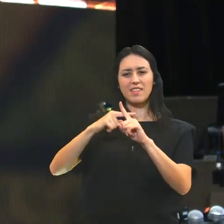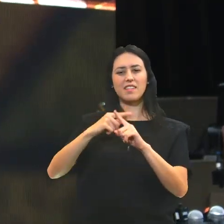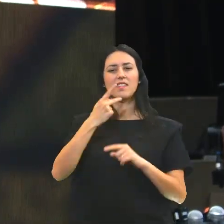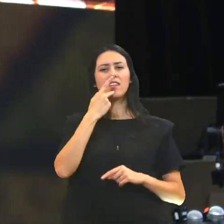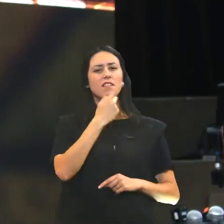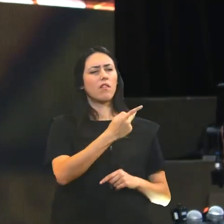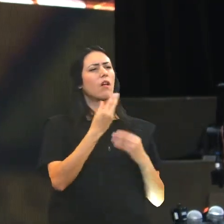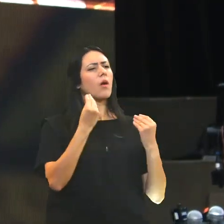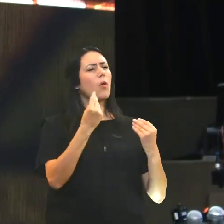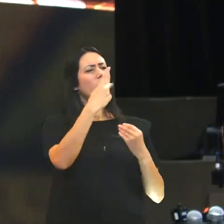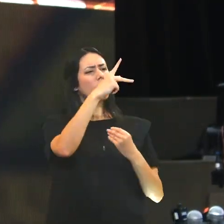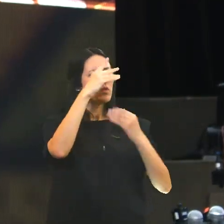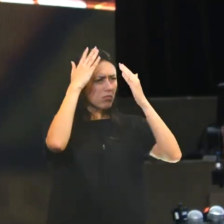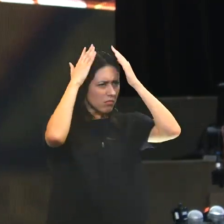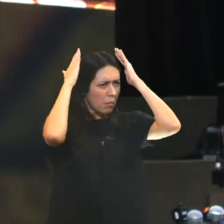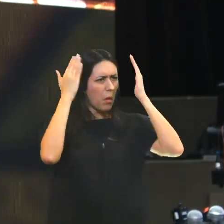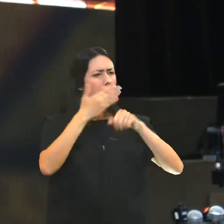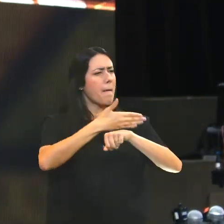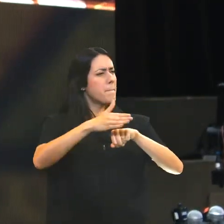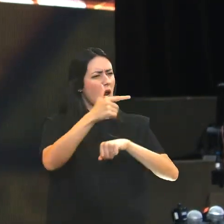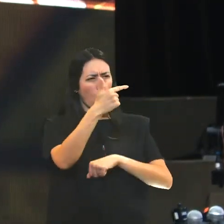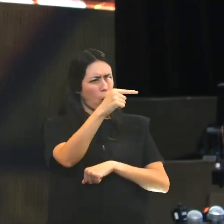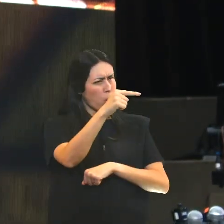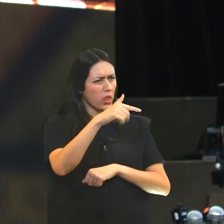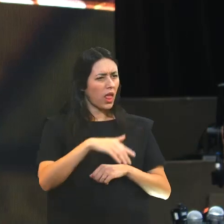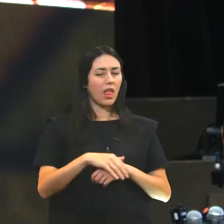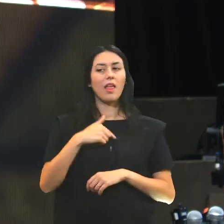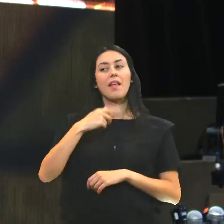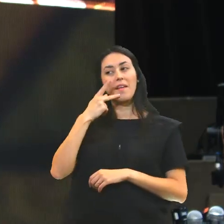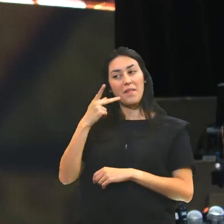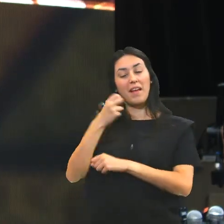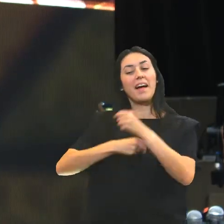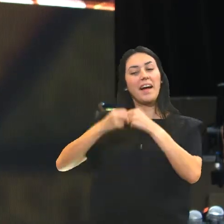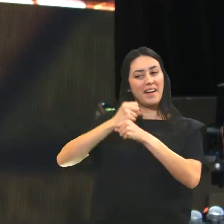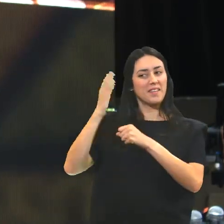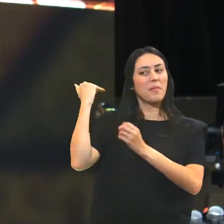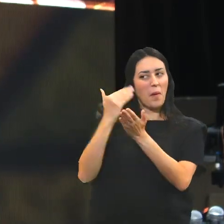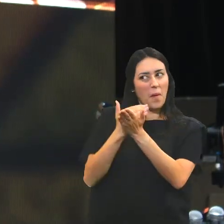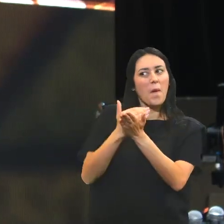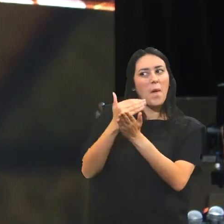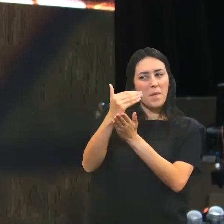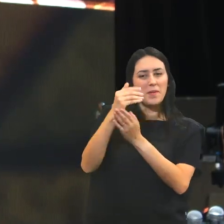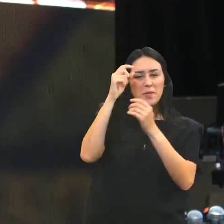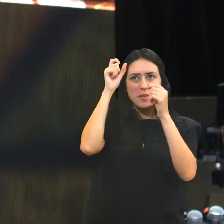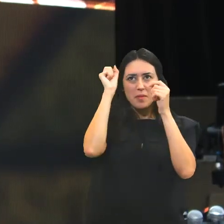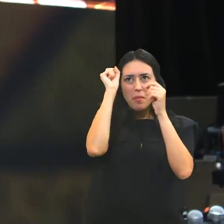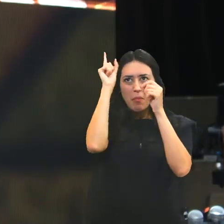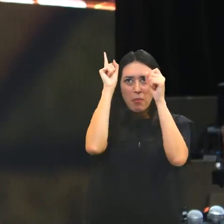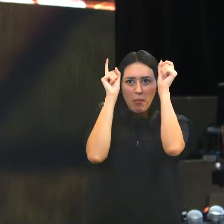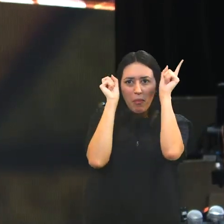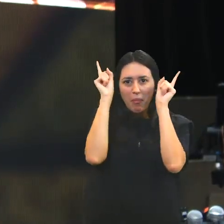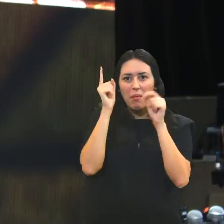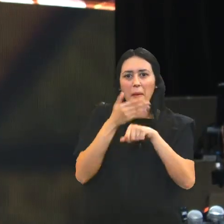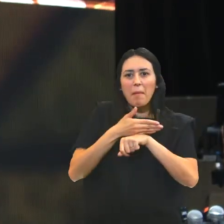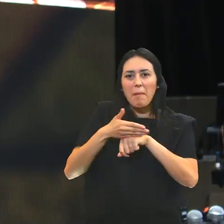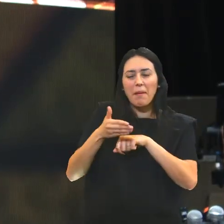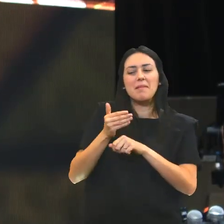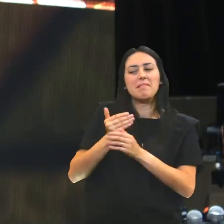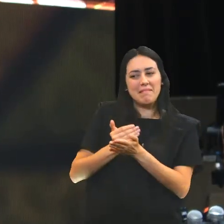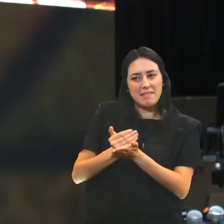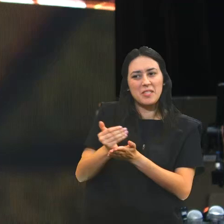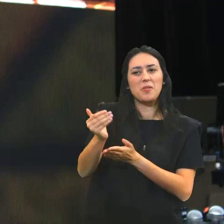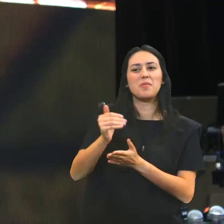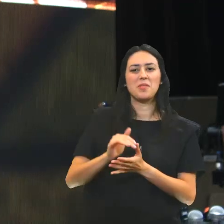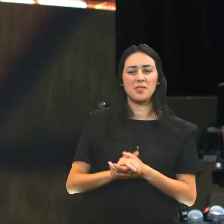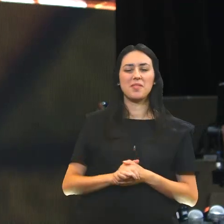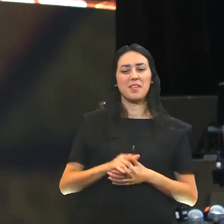sempre preto. Pois é, mas os cabelos brancos o ano passado começaram a aparecer. E é assim a vida da gente, não